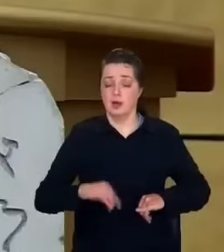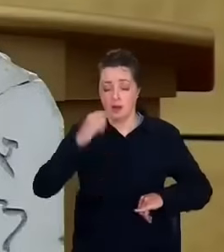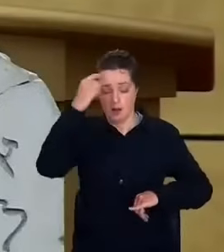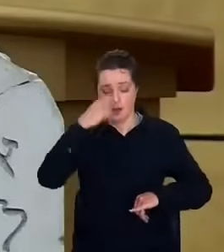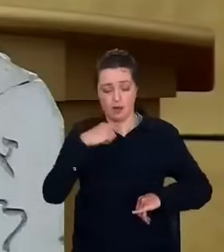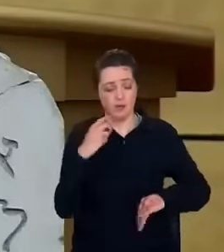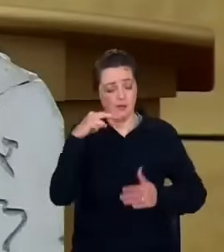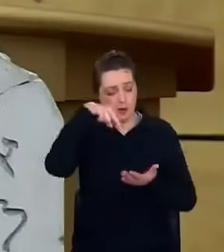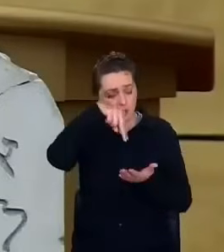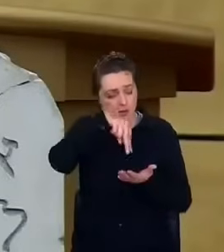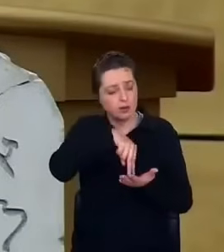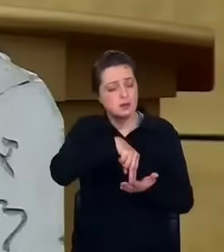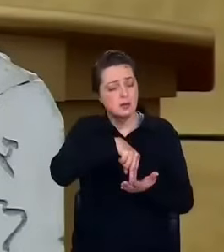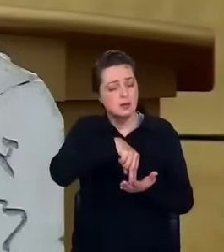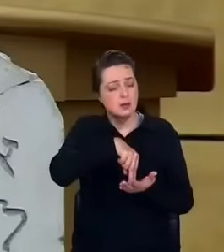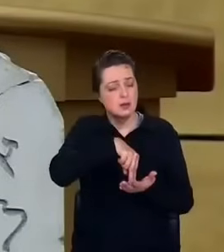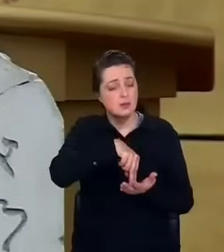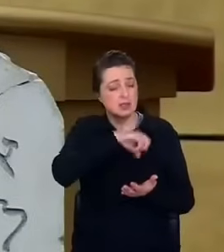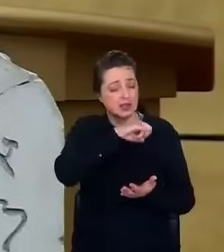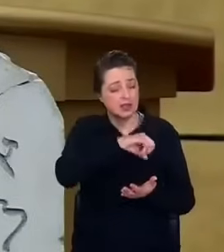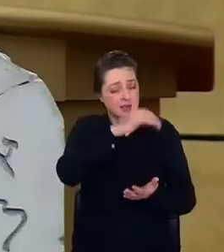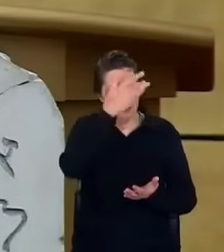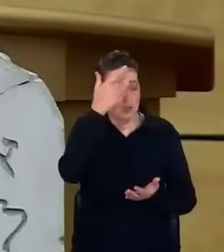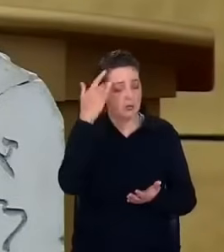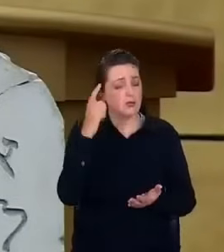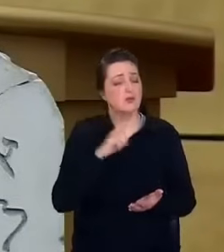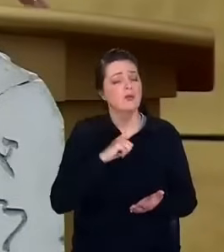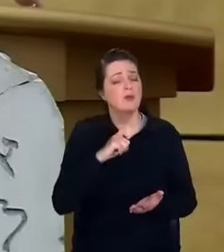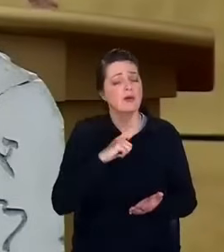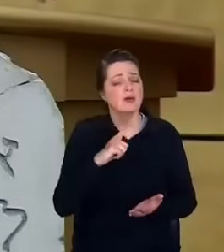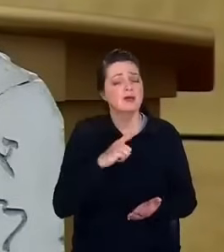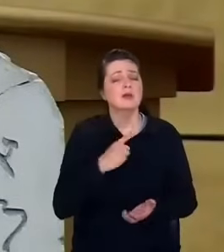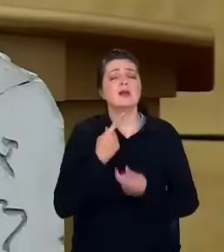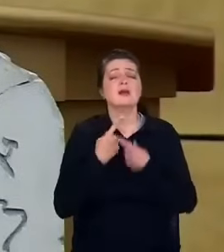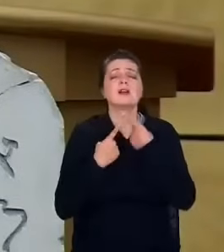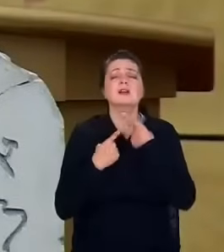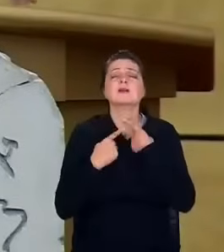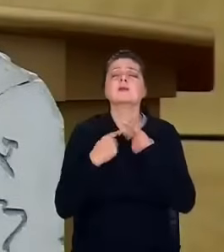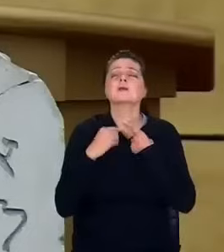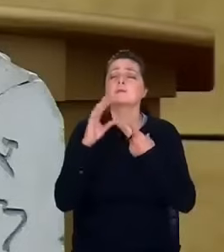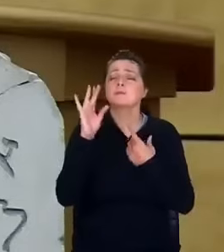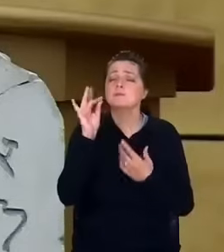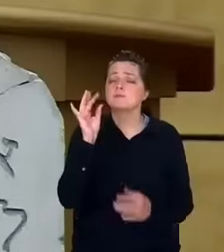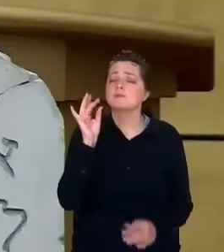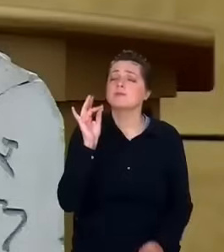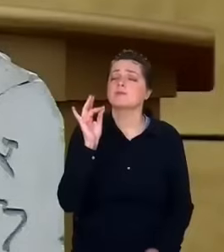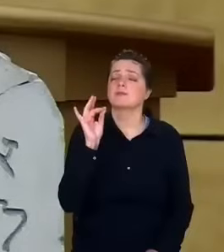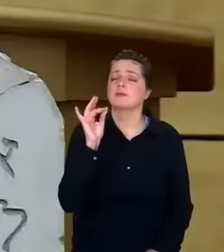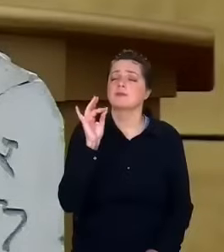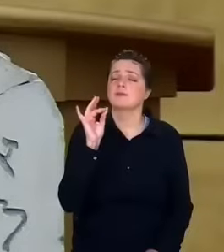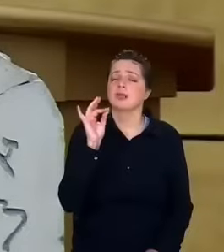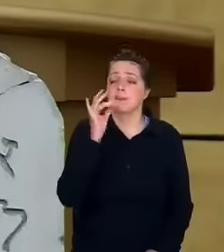que têm fome, os que têm sede, os que estão